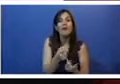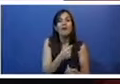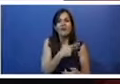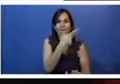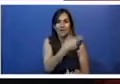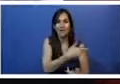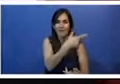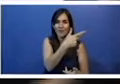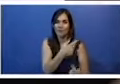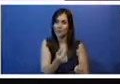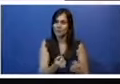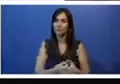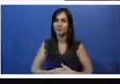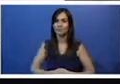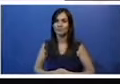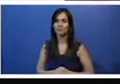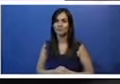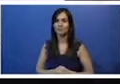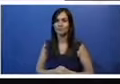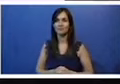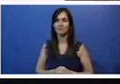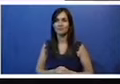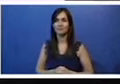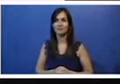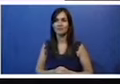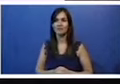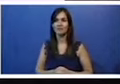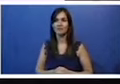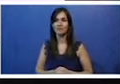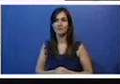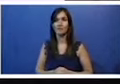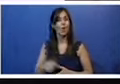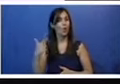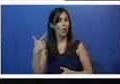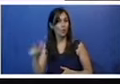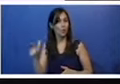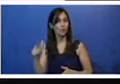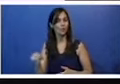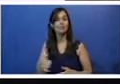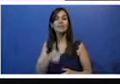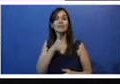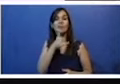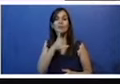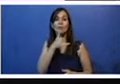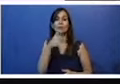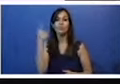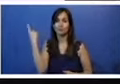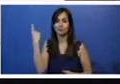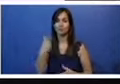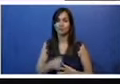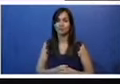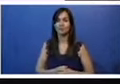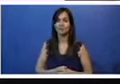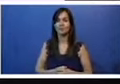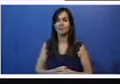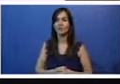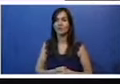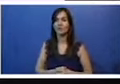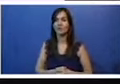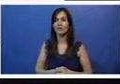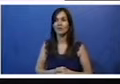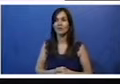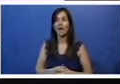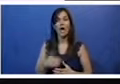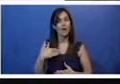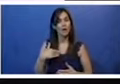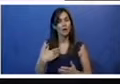mesmo tanto Olha lá outro exemplo do inteiro e aqui